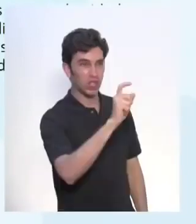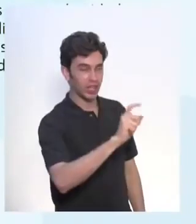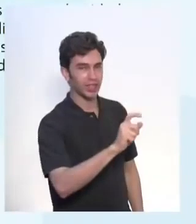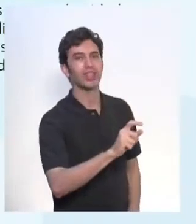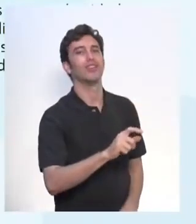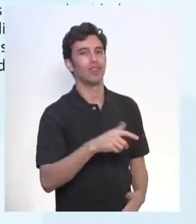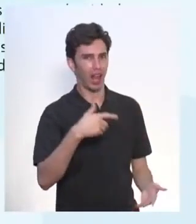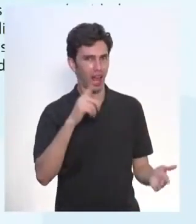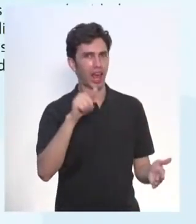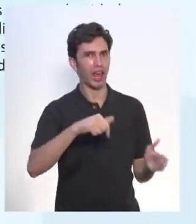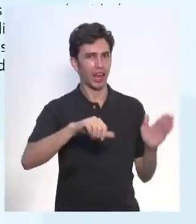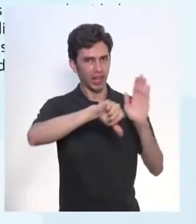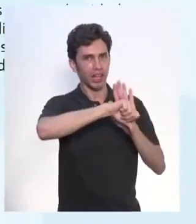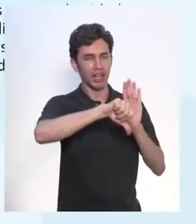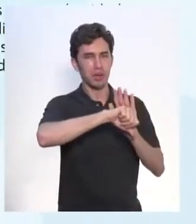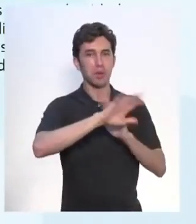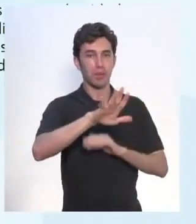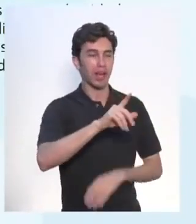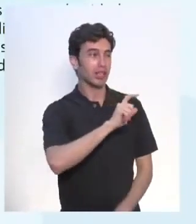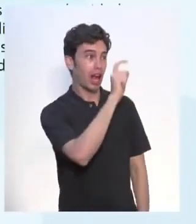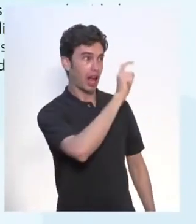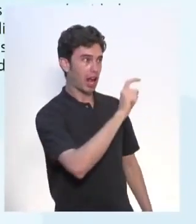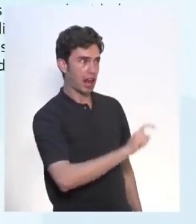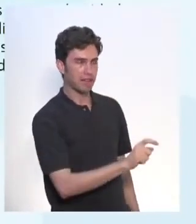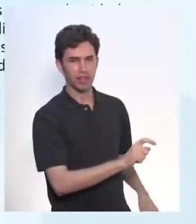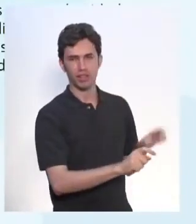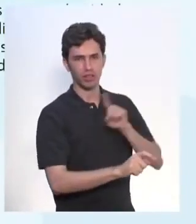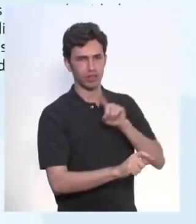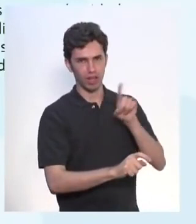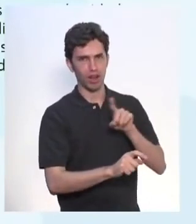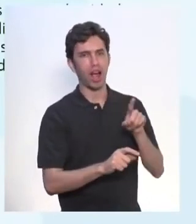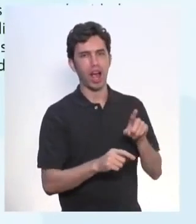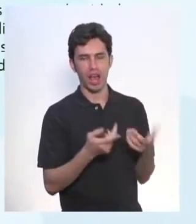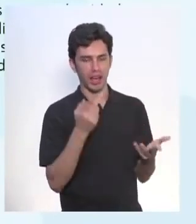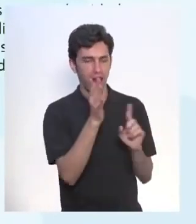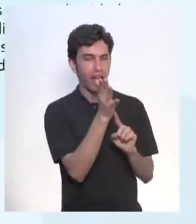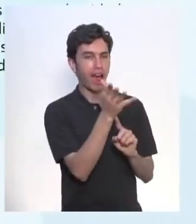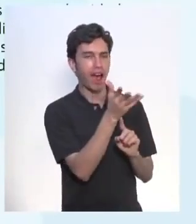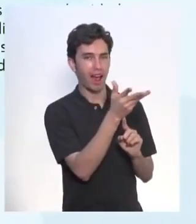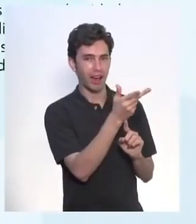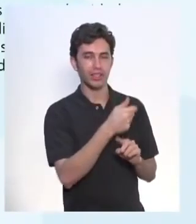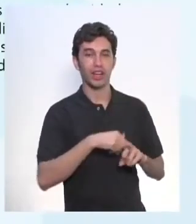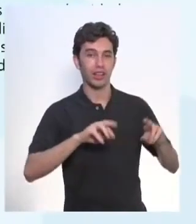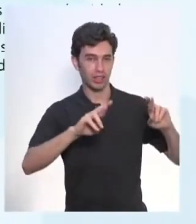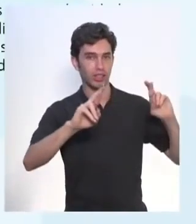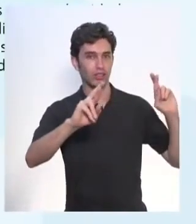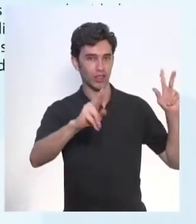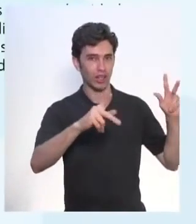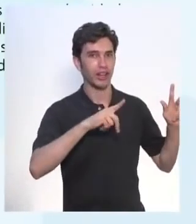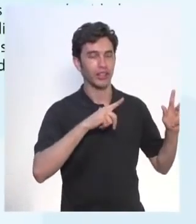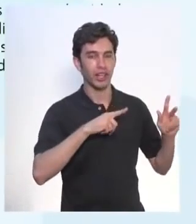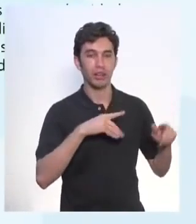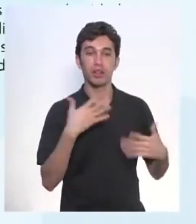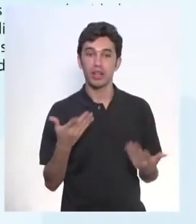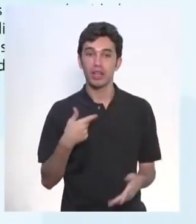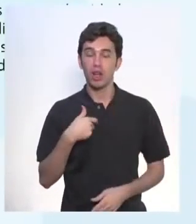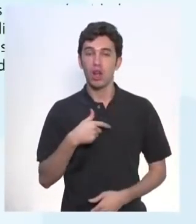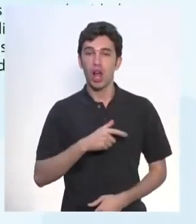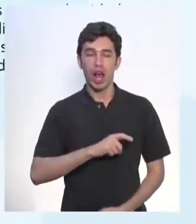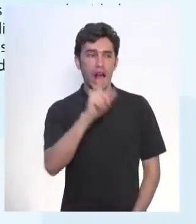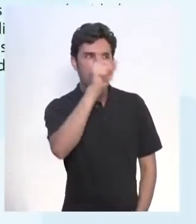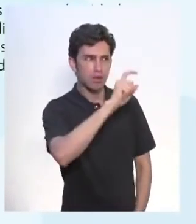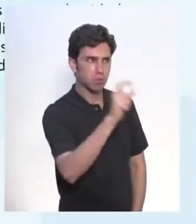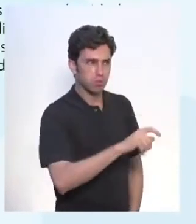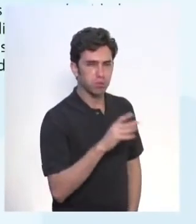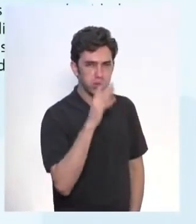arte, tá? A diferença entre uma coisa e outra, né, é aí muito grande. E observe, né, gente, que a pichação ela não tem, né,